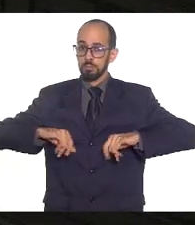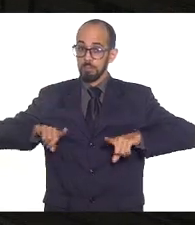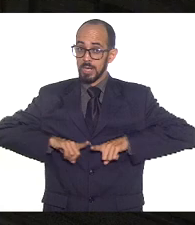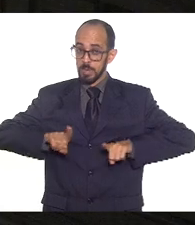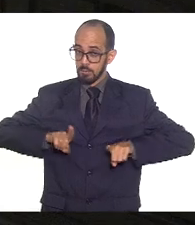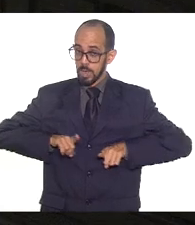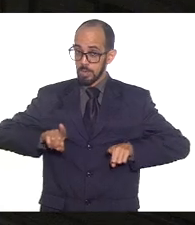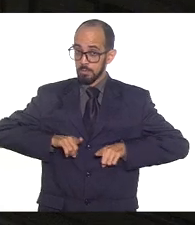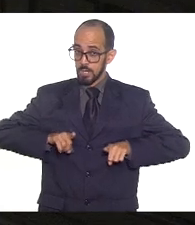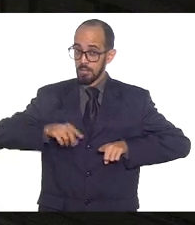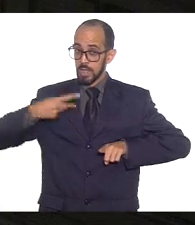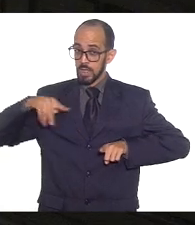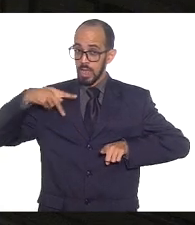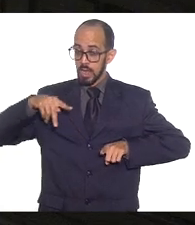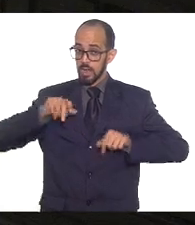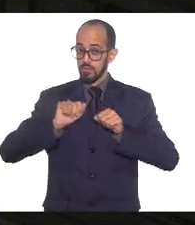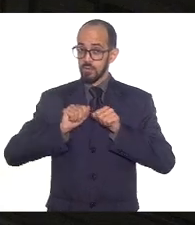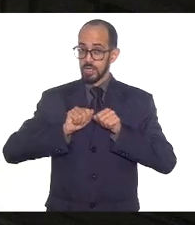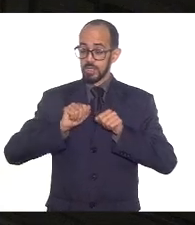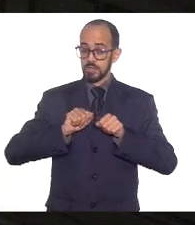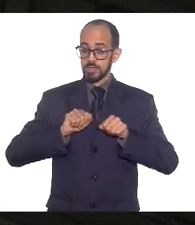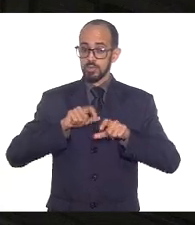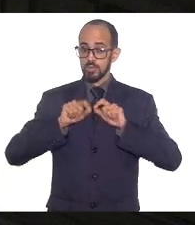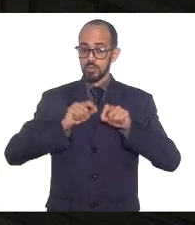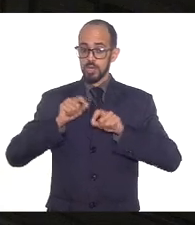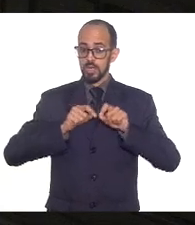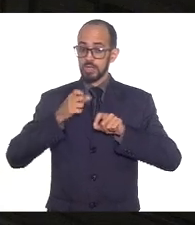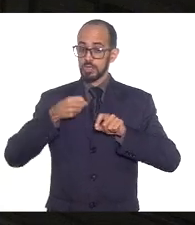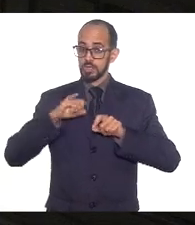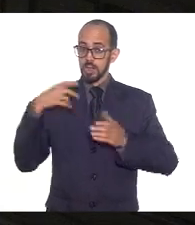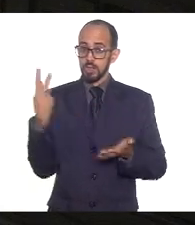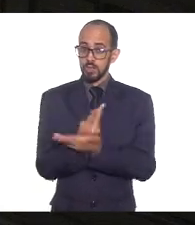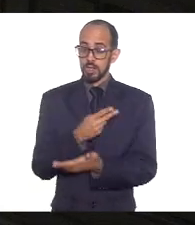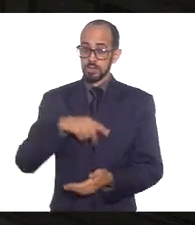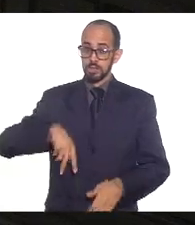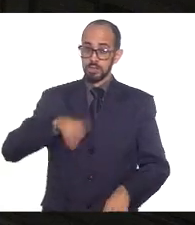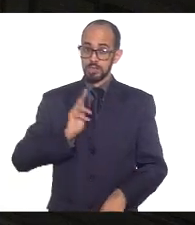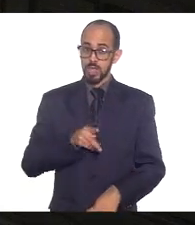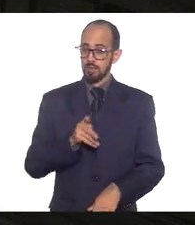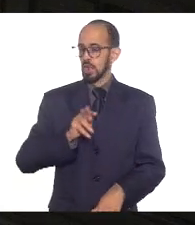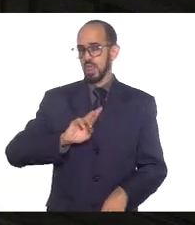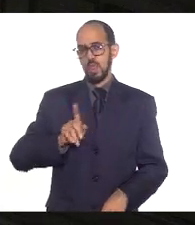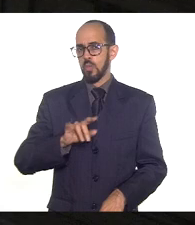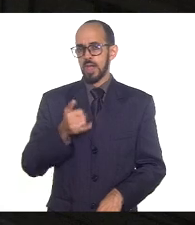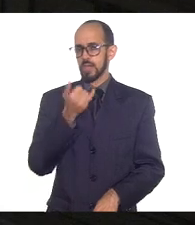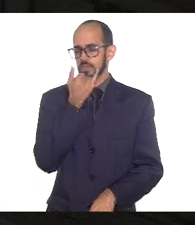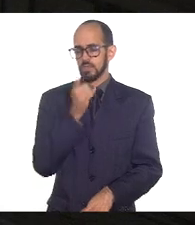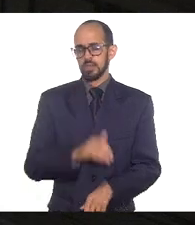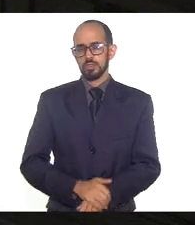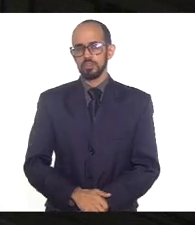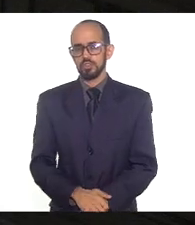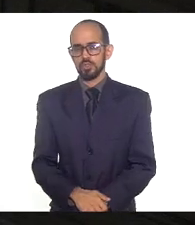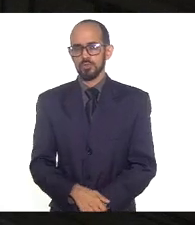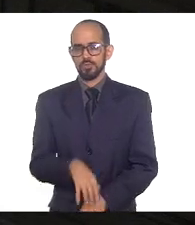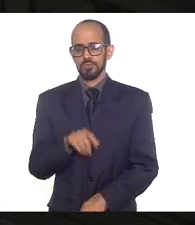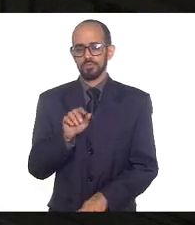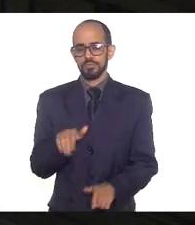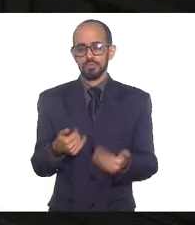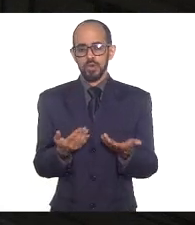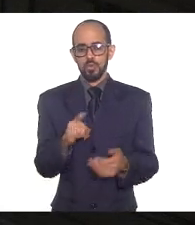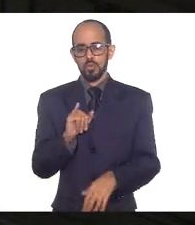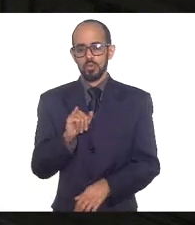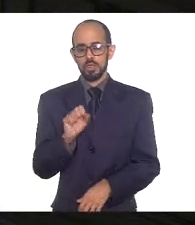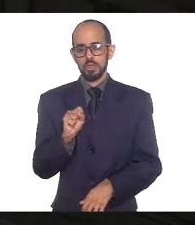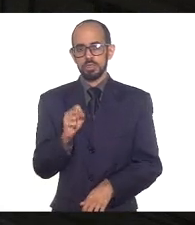Rafaela ver garia que traz se é recorrente não é acidente ou seja o ISP